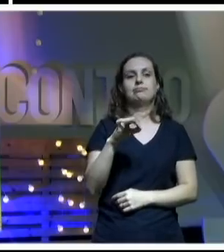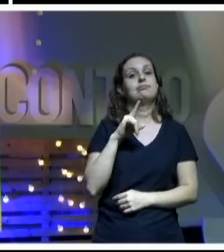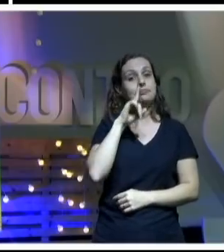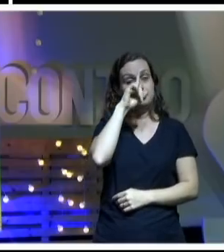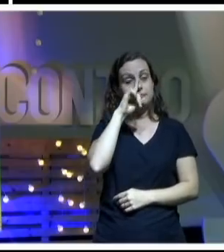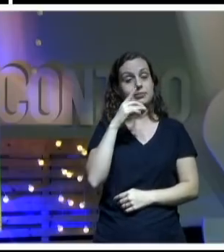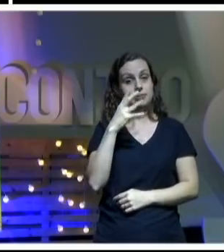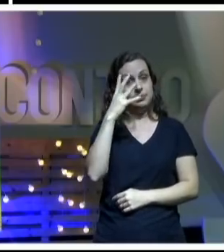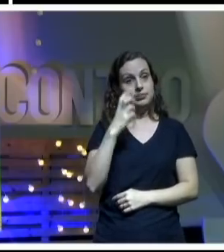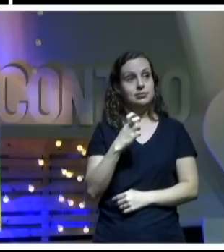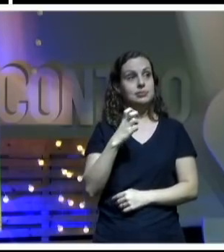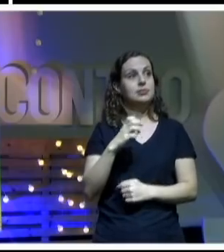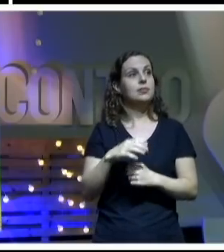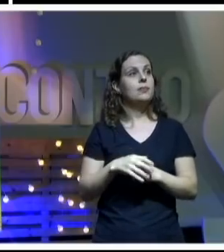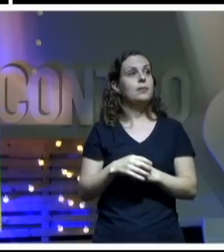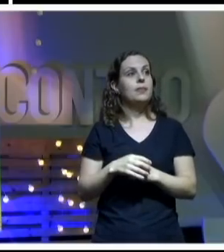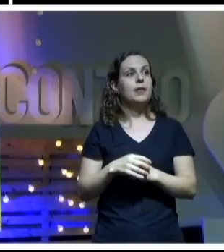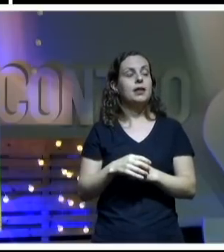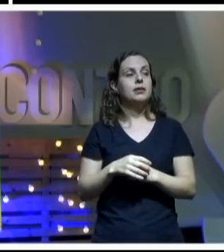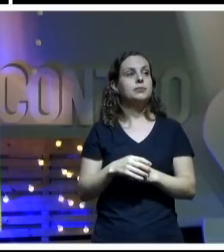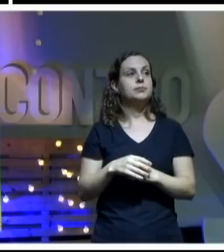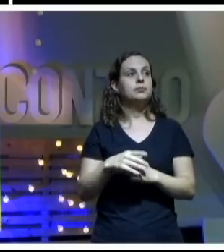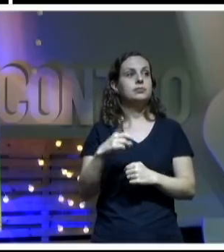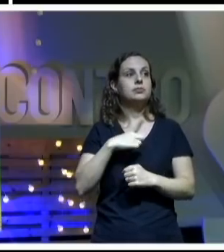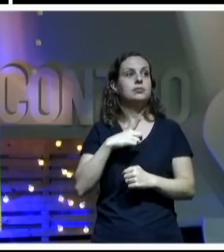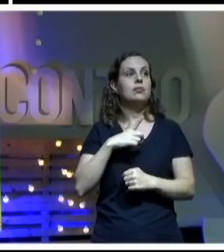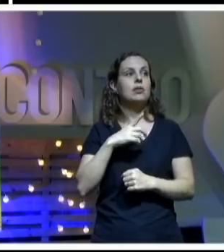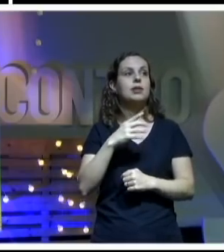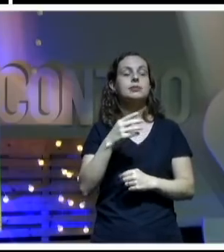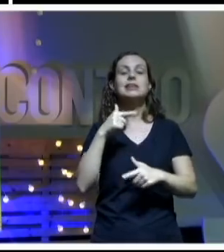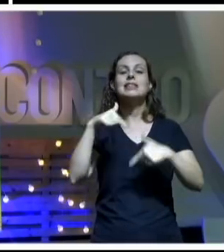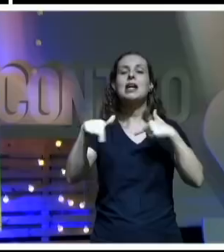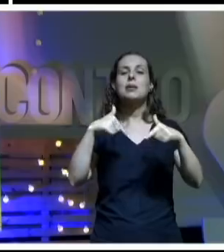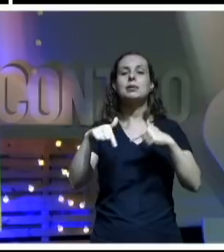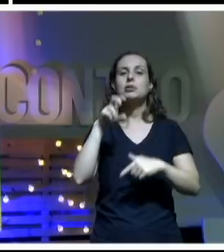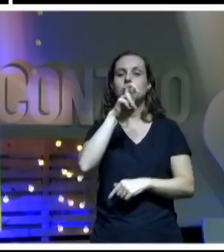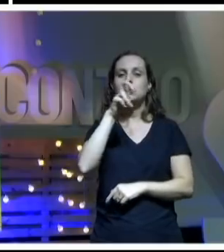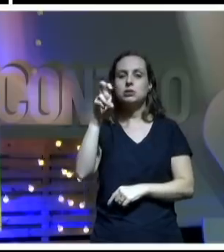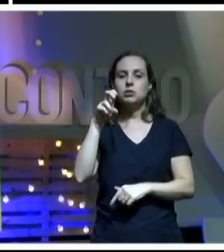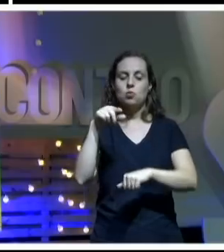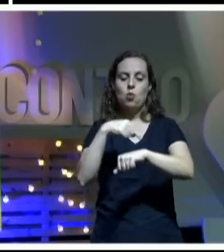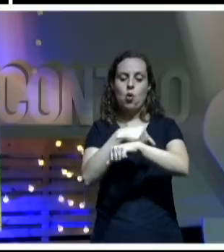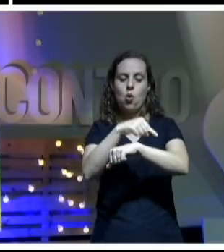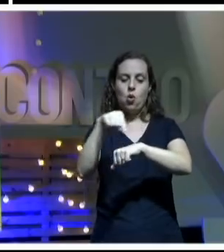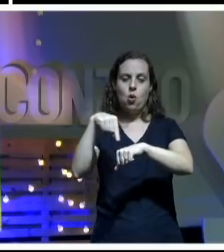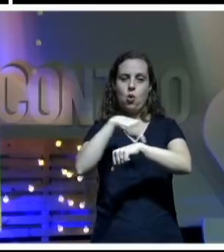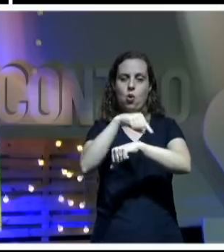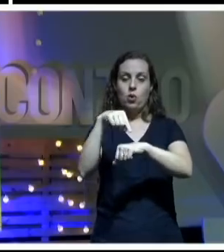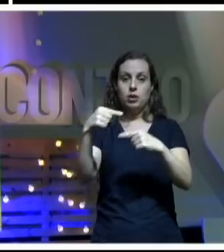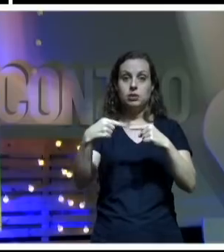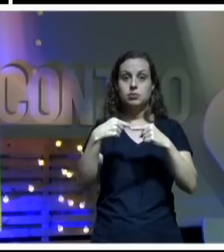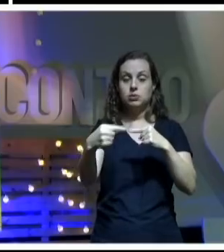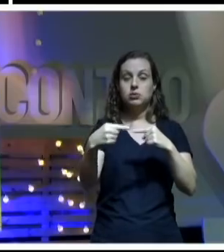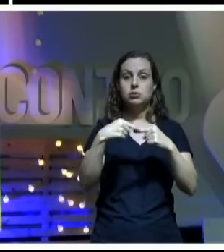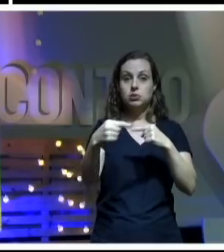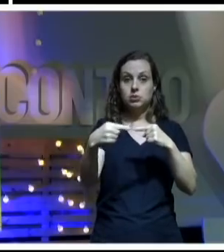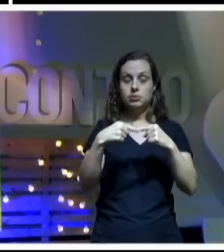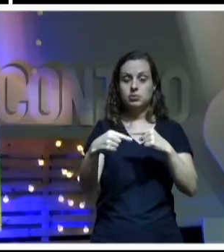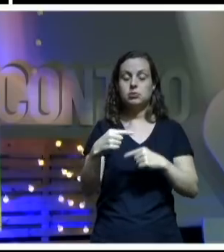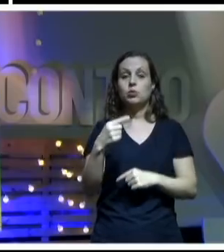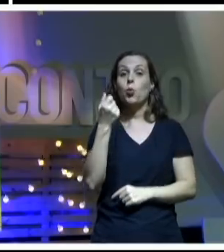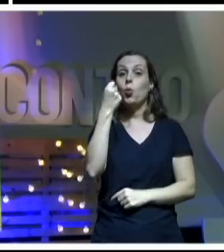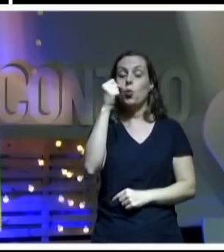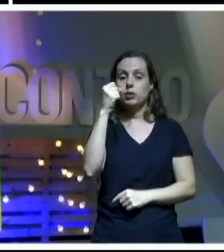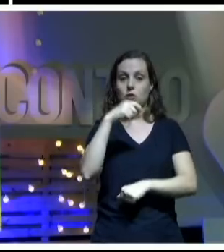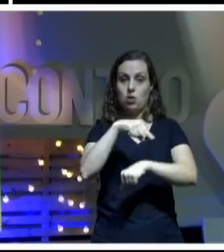dois pastores um dos pastores trabalham mais de 55 horas por semana sabe que são 55 horas por semana são quase oito